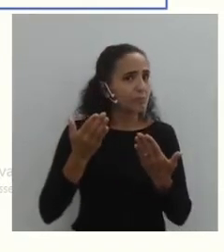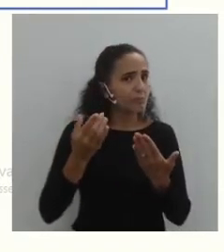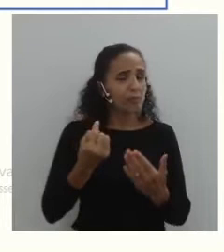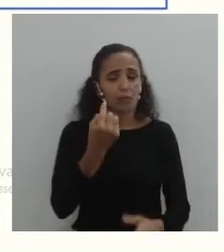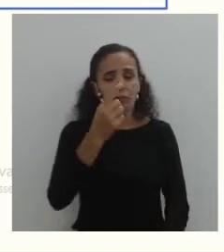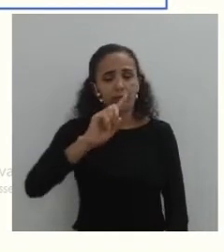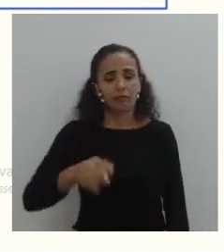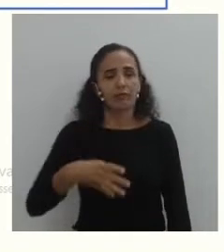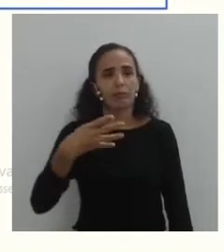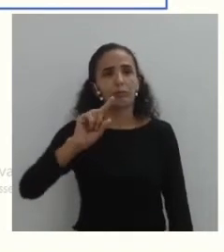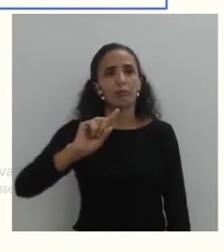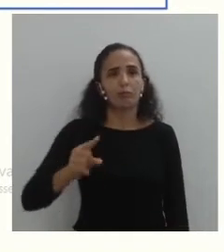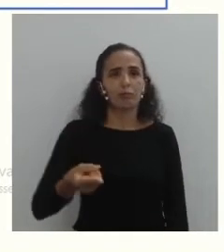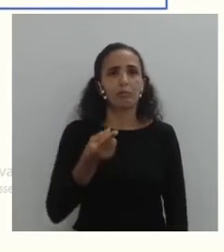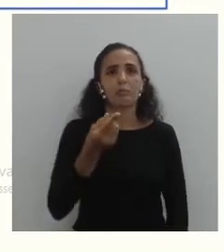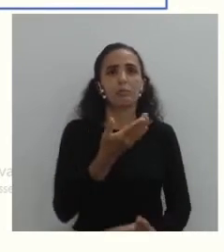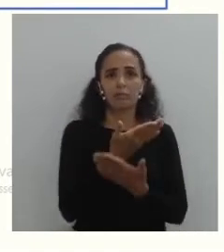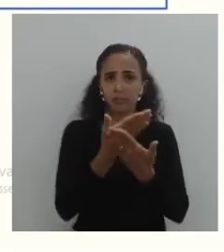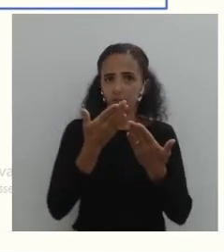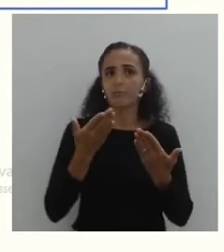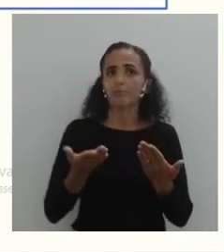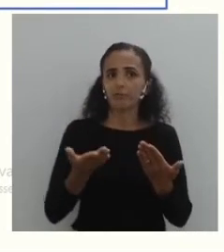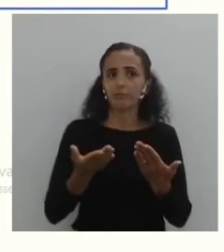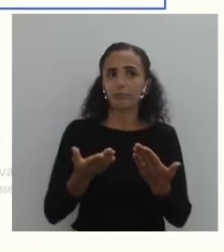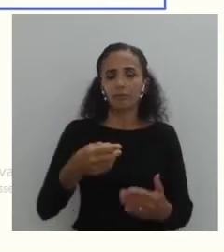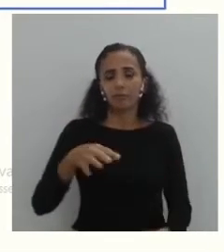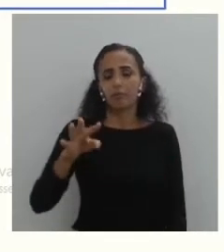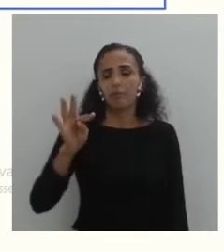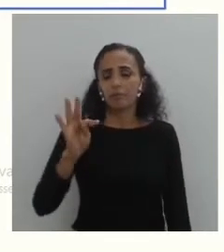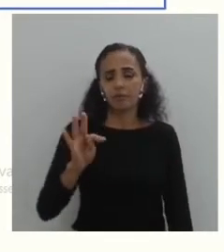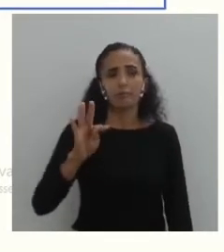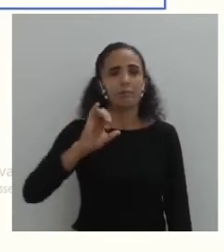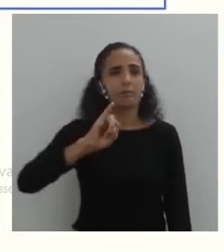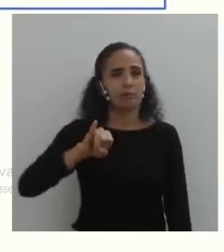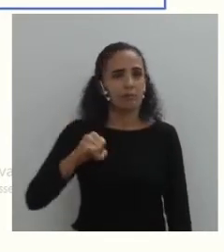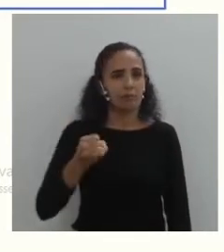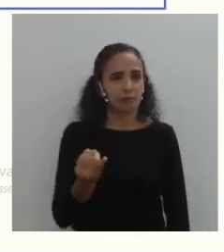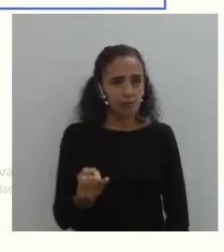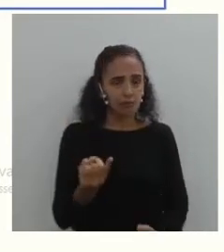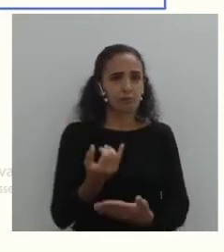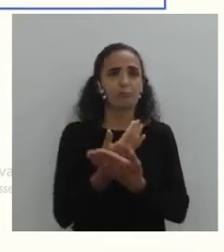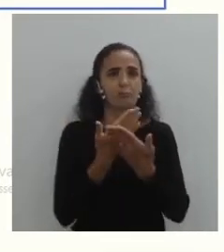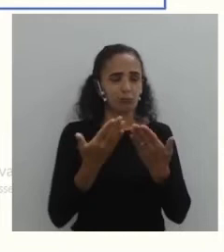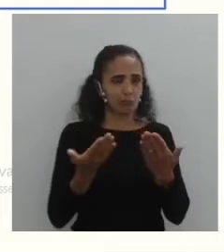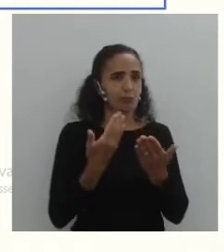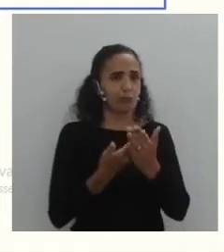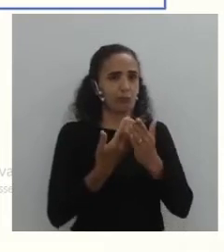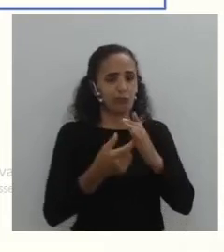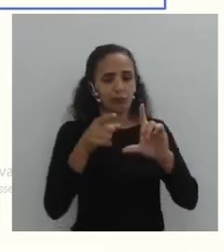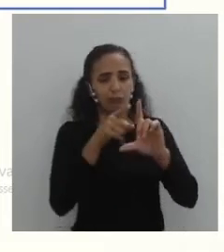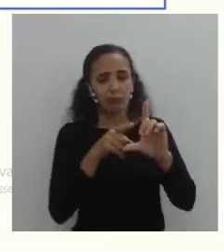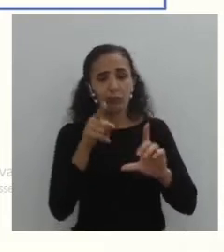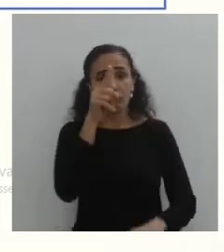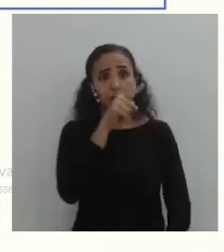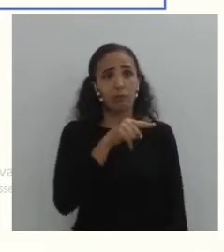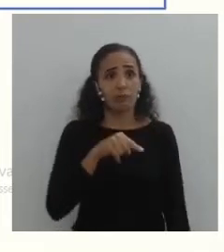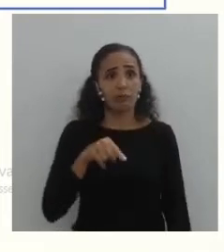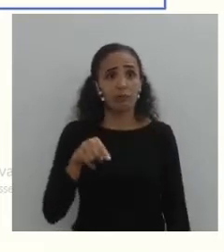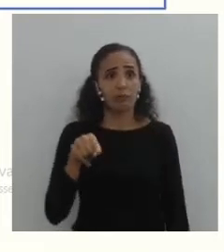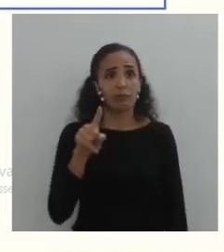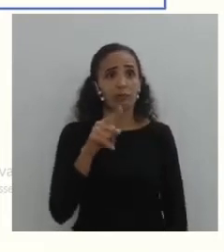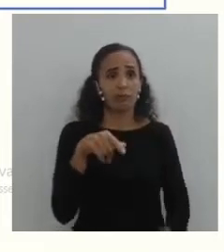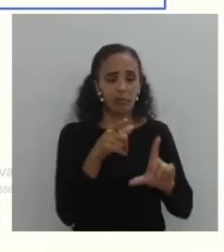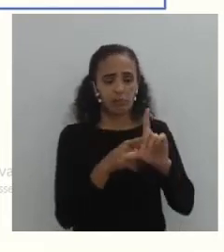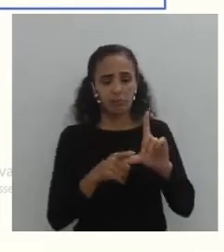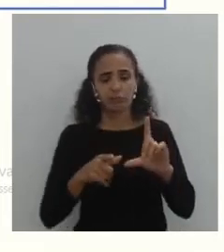1,4 milhões, declaram-se testemunhas de Jeová. E vamos ver, há um gráfico aí mostrando